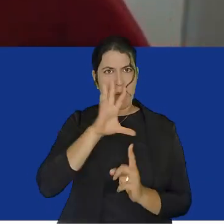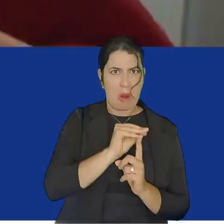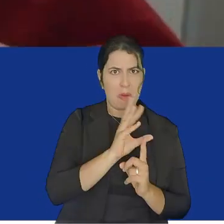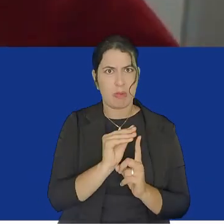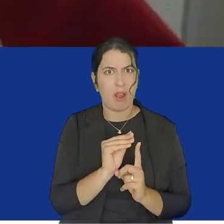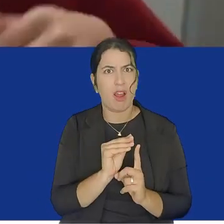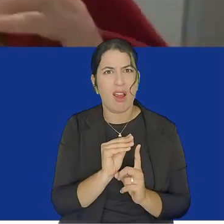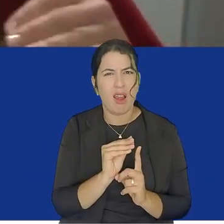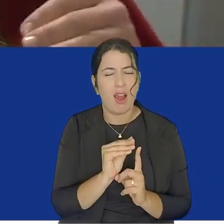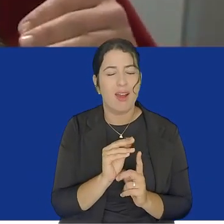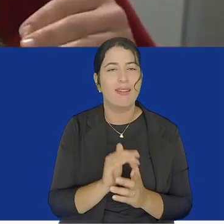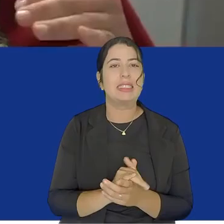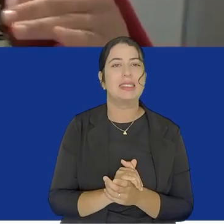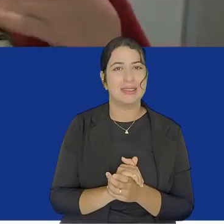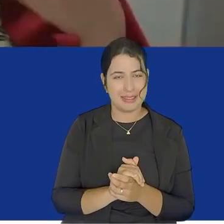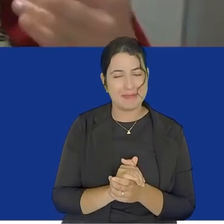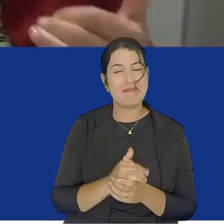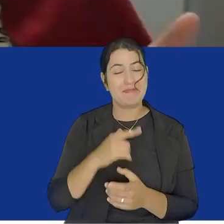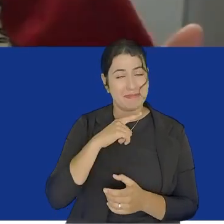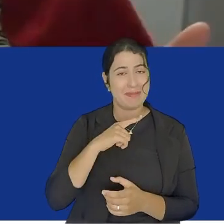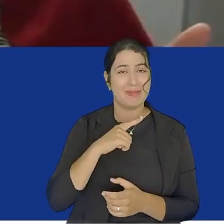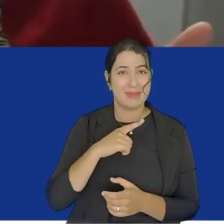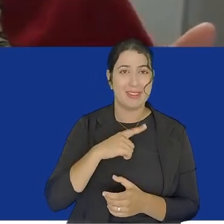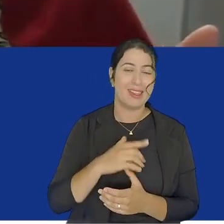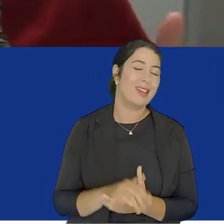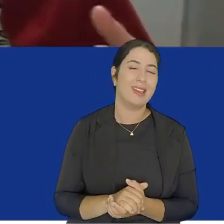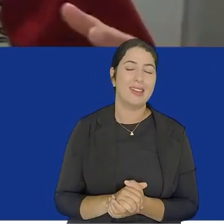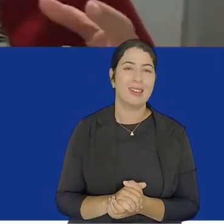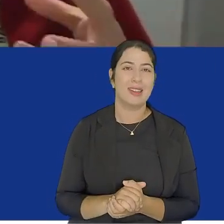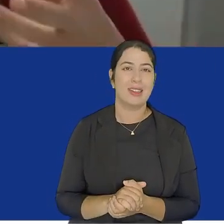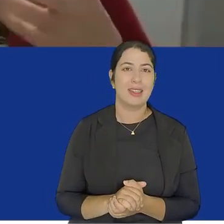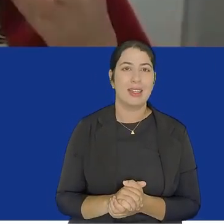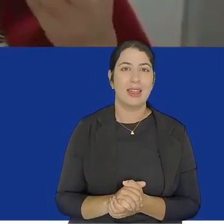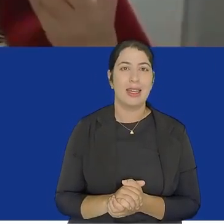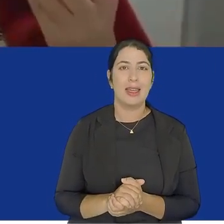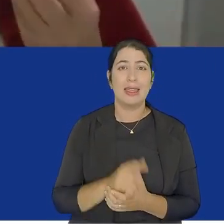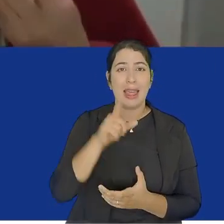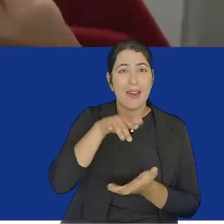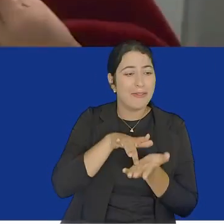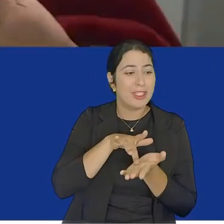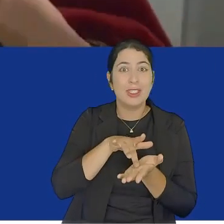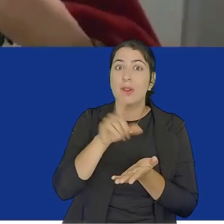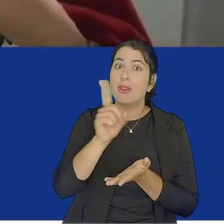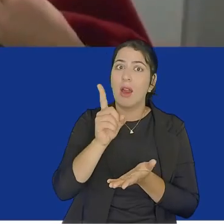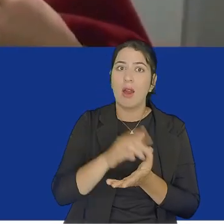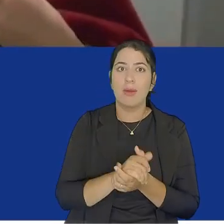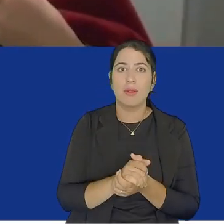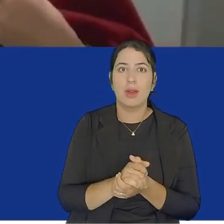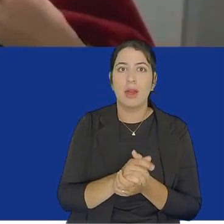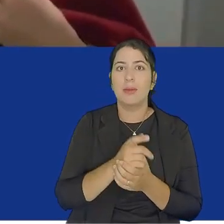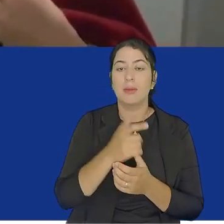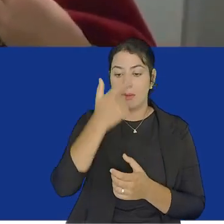verdade, você está curioso até hoje. Então, eu achei que ninguém estava dissimulando. Assim, a pessoa fala, a pessoa fica indignada, mas